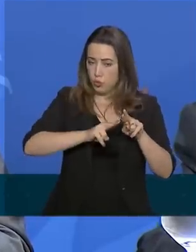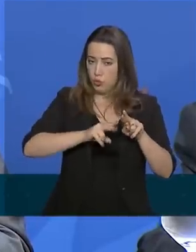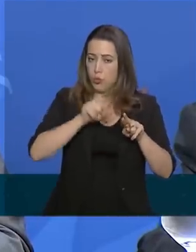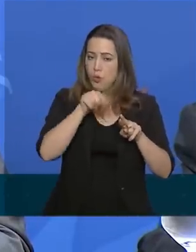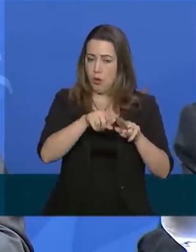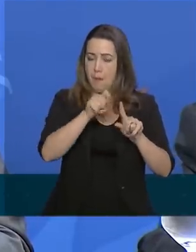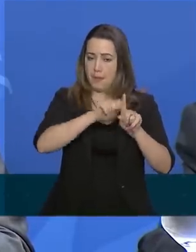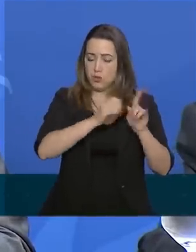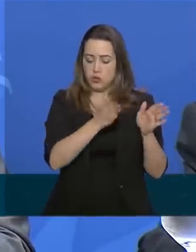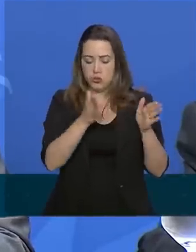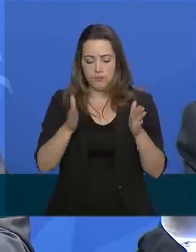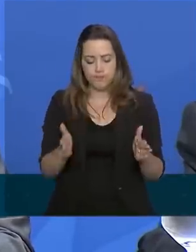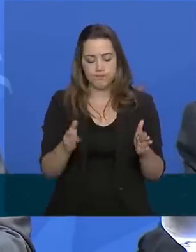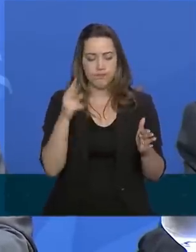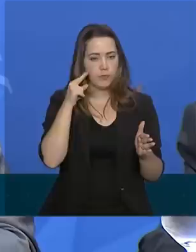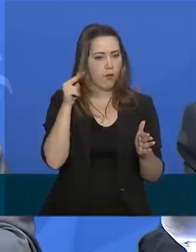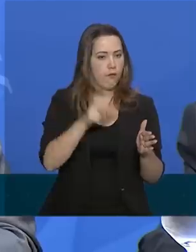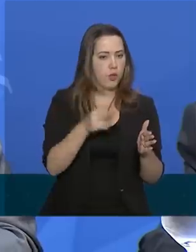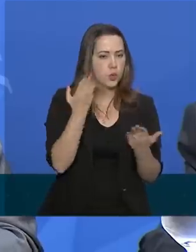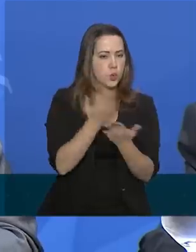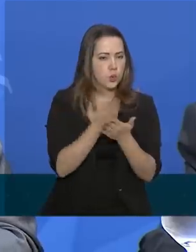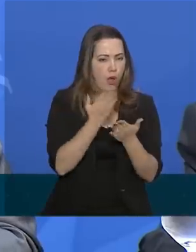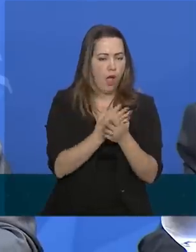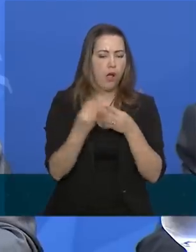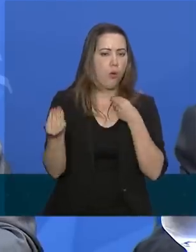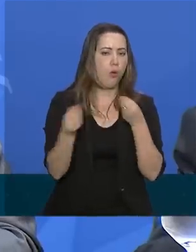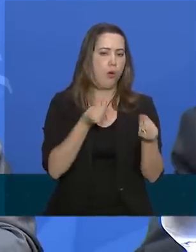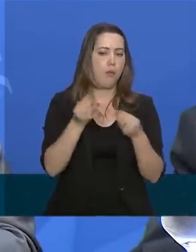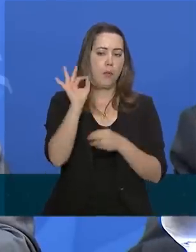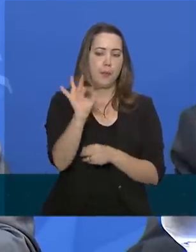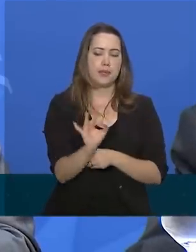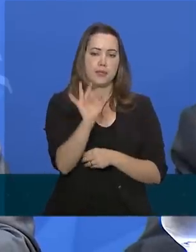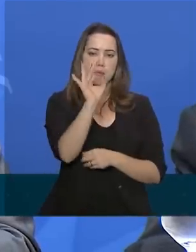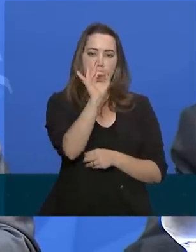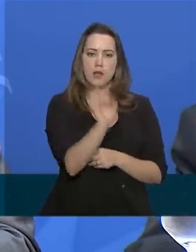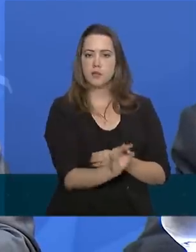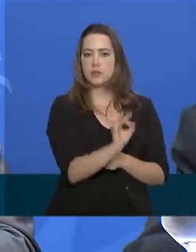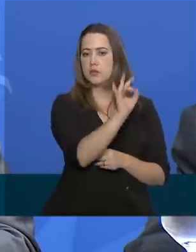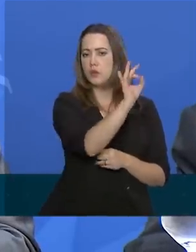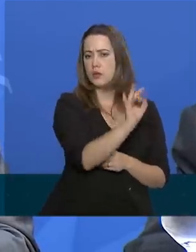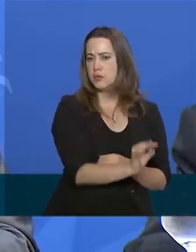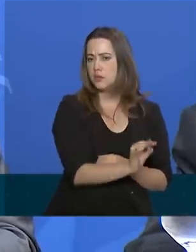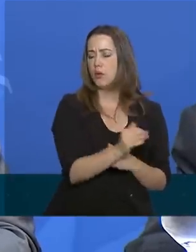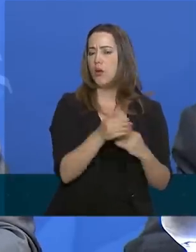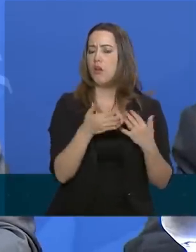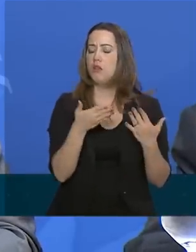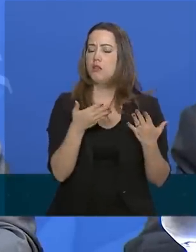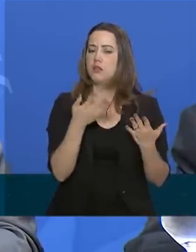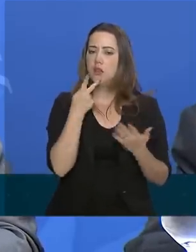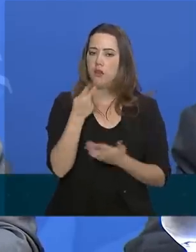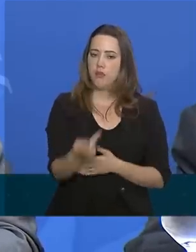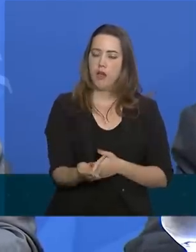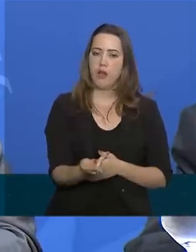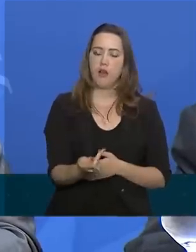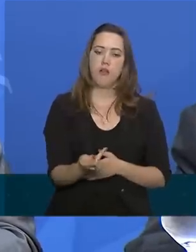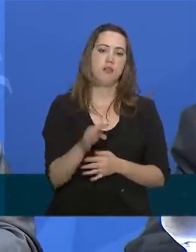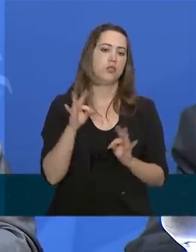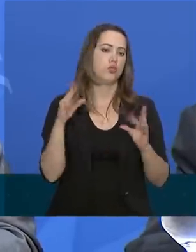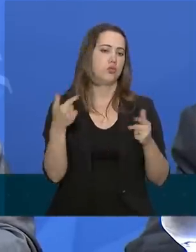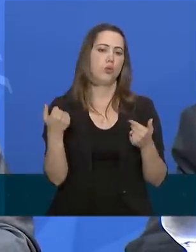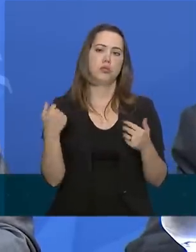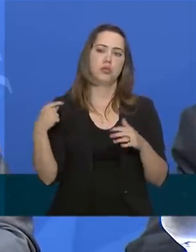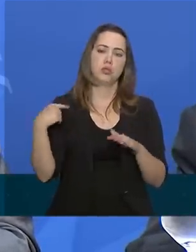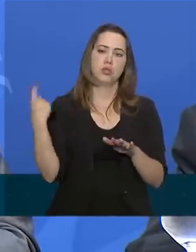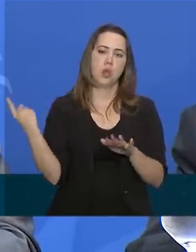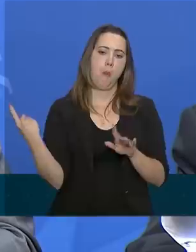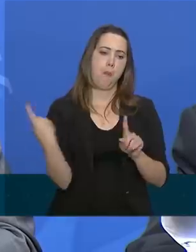sobre eles que se criaram todas essas percentuais ea afirmações de todo tipo